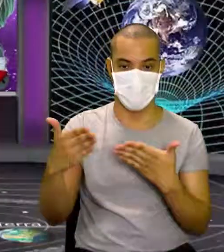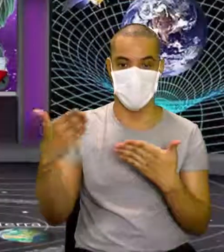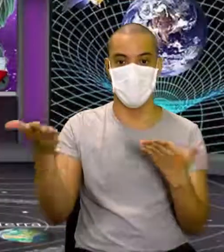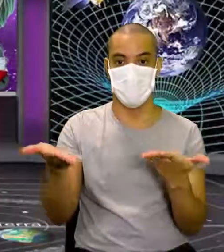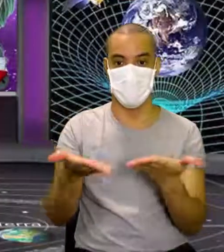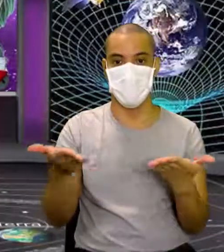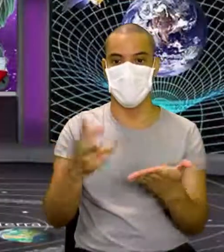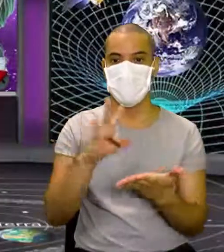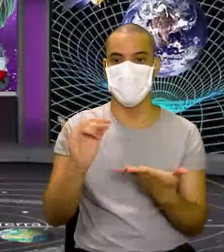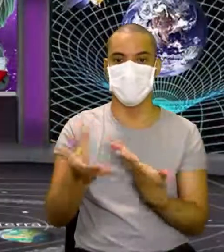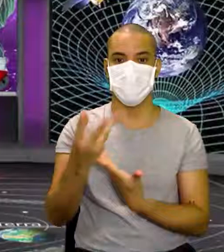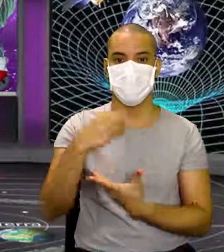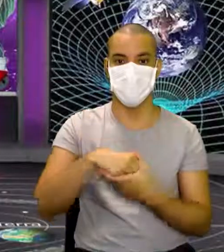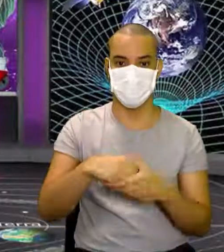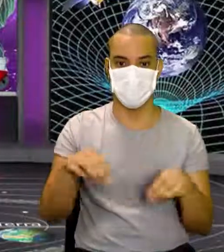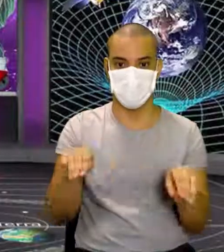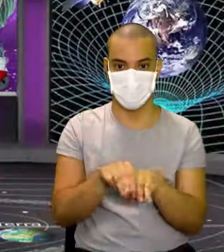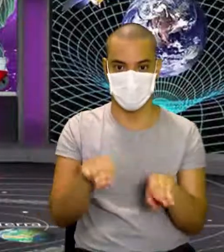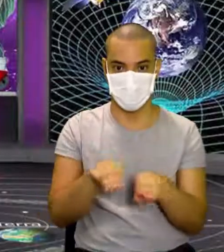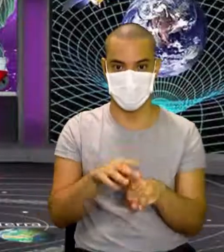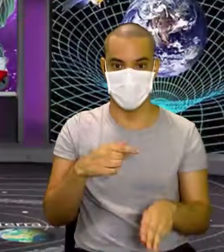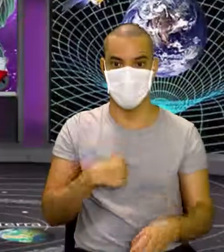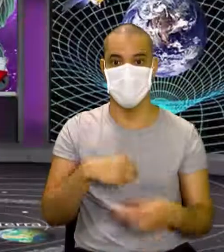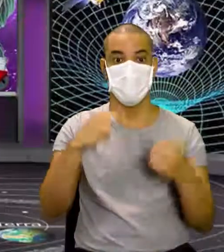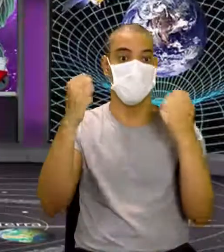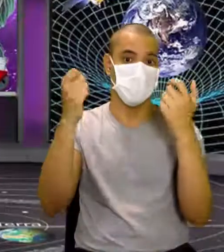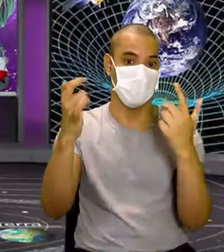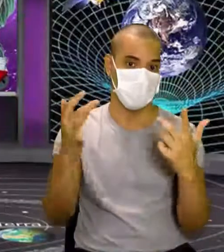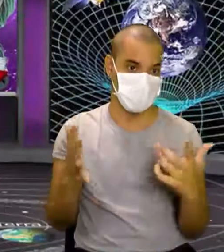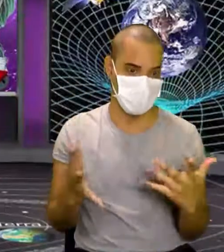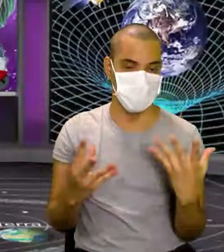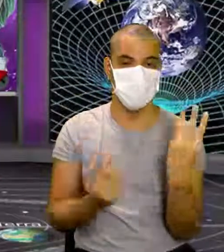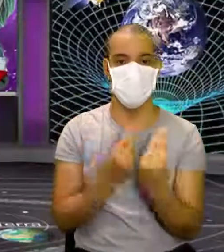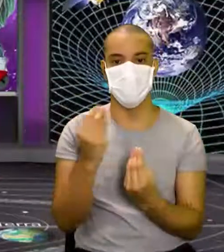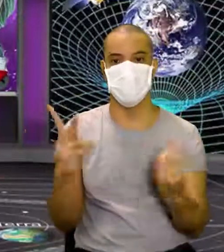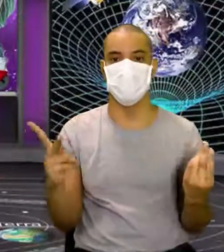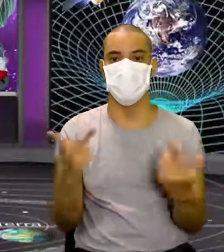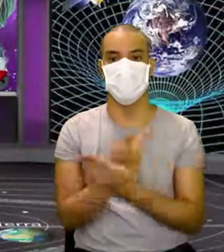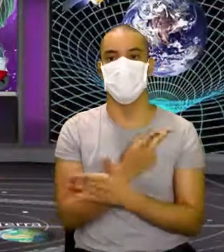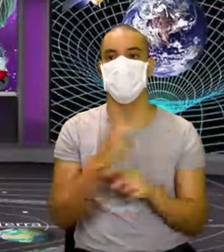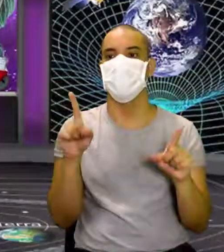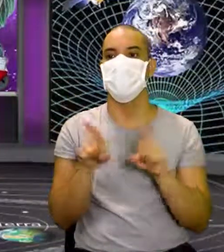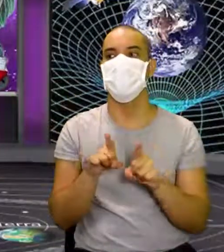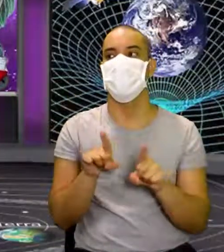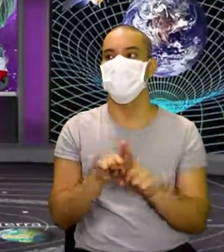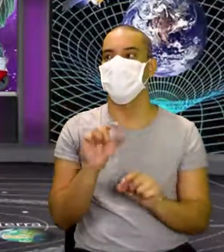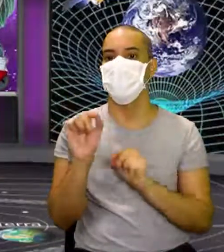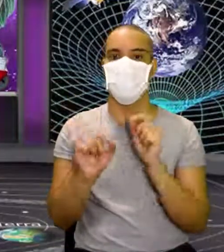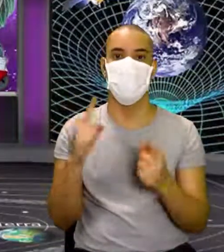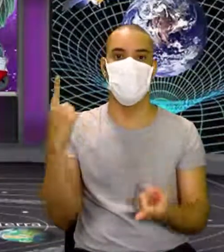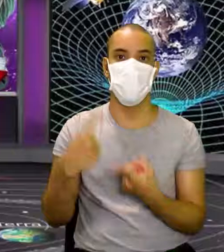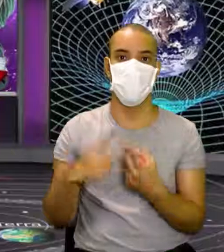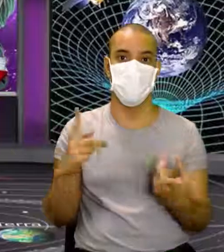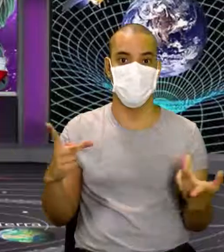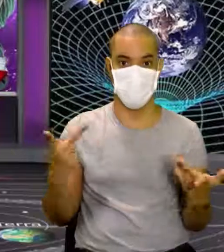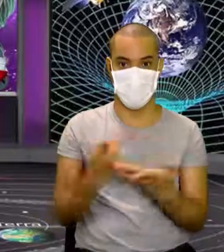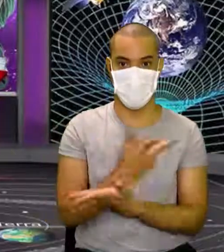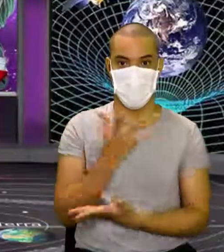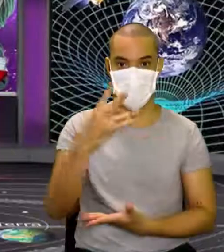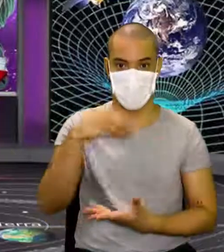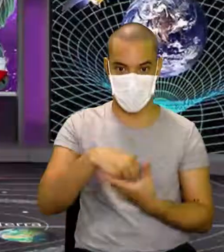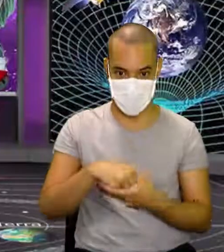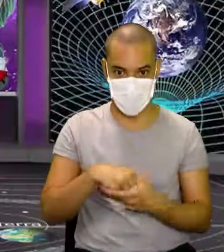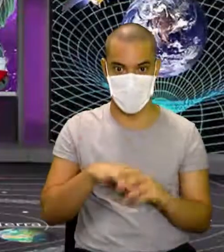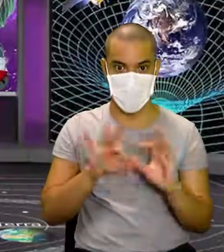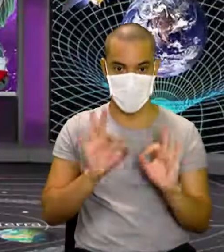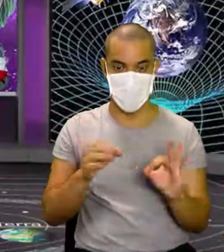entrar no magnetismo. Vamos aí falar melhor do magnetismo e o que é esse campo magnético, ok? Então a gente